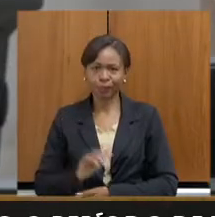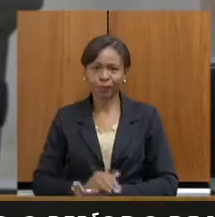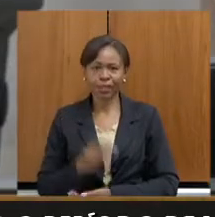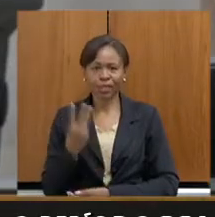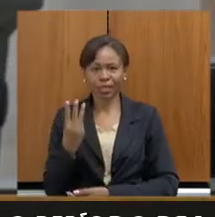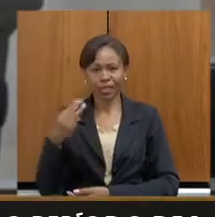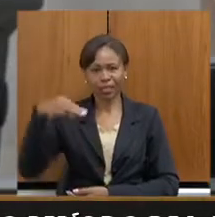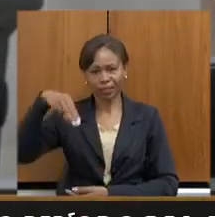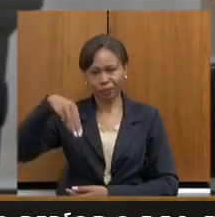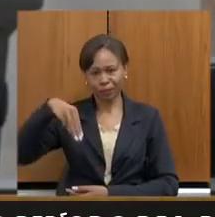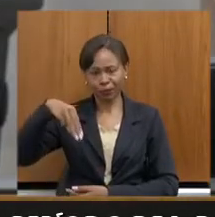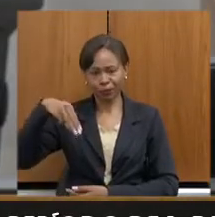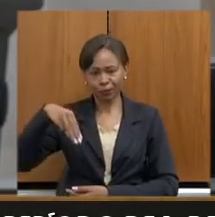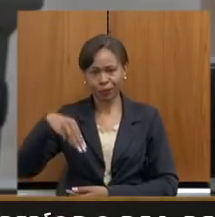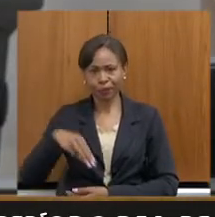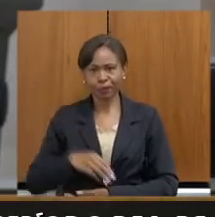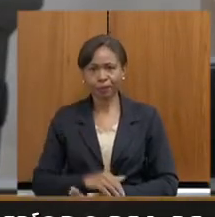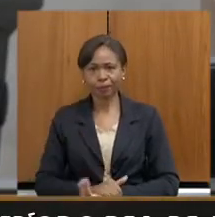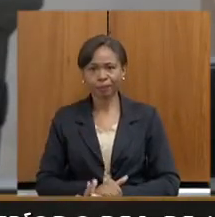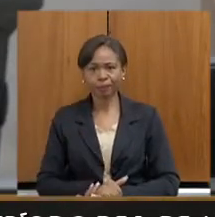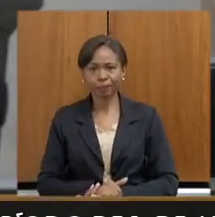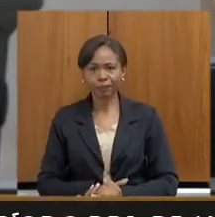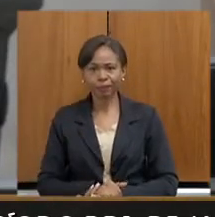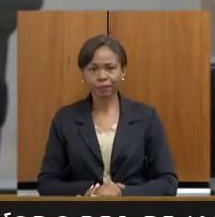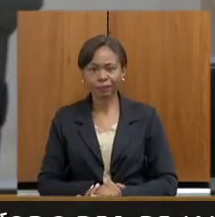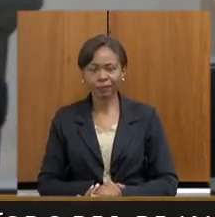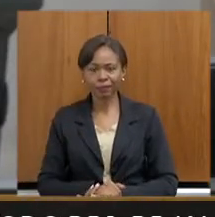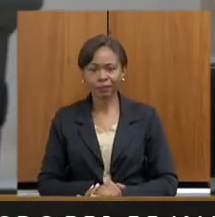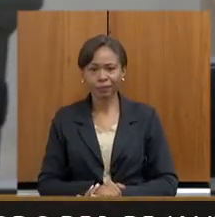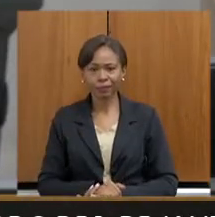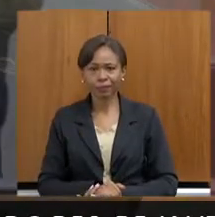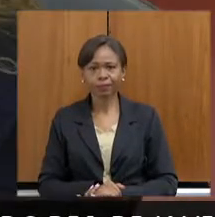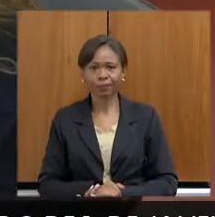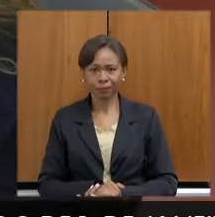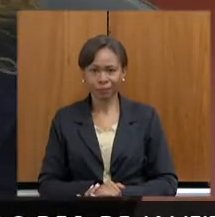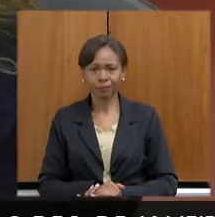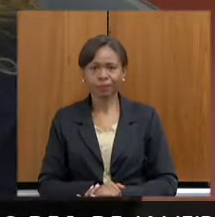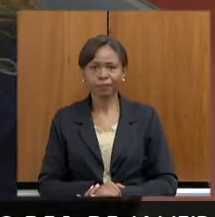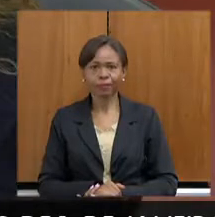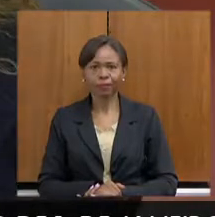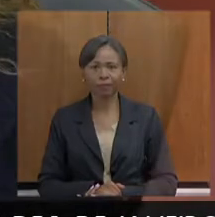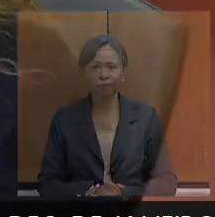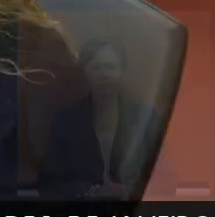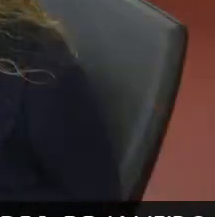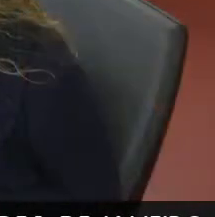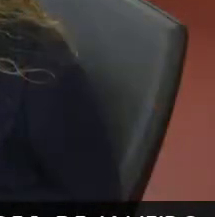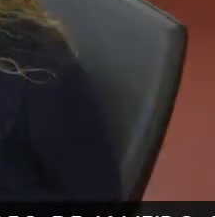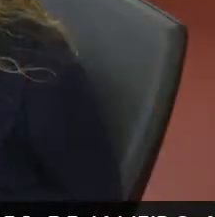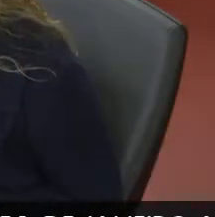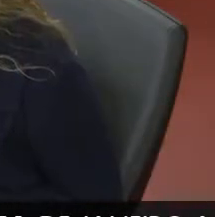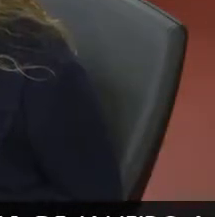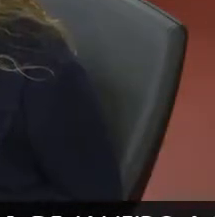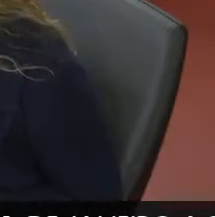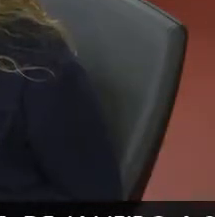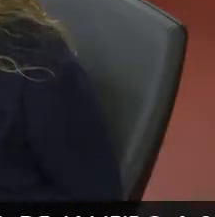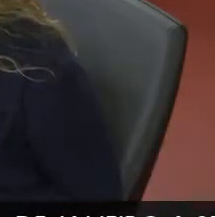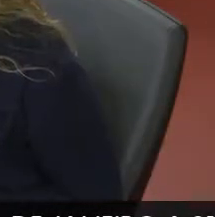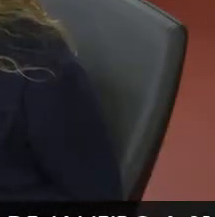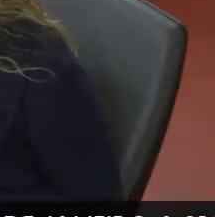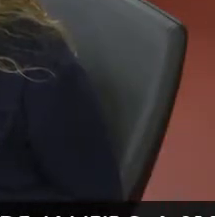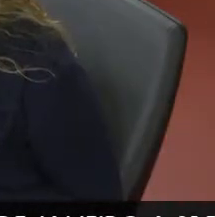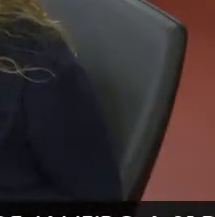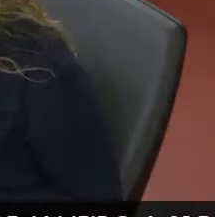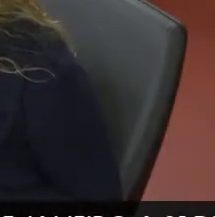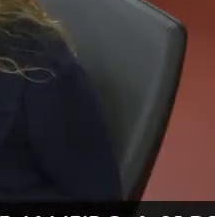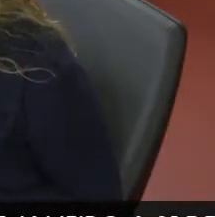inicialmente três minutos e soltem a palavra Oi bom dia a todos a todos